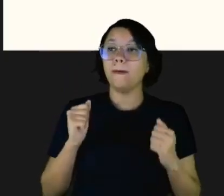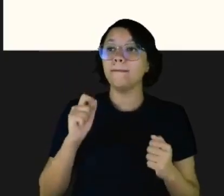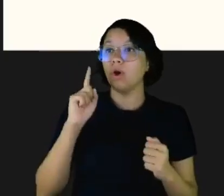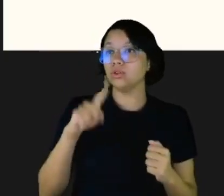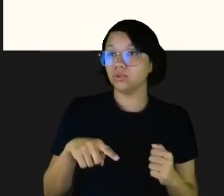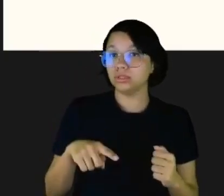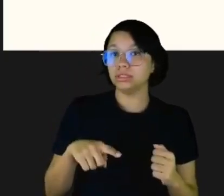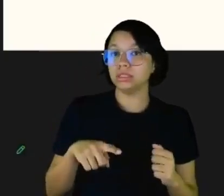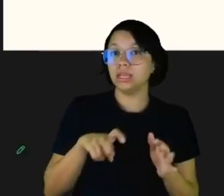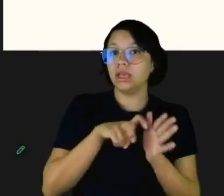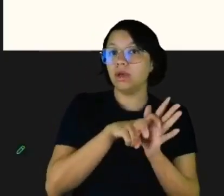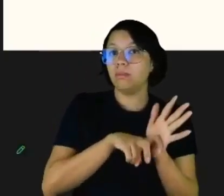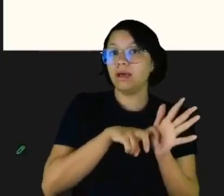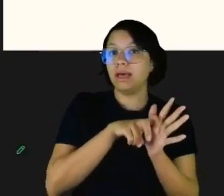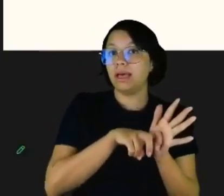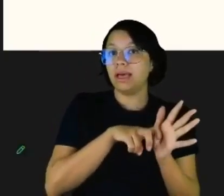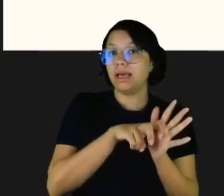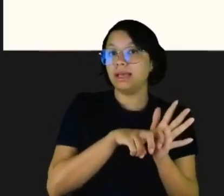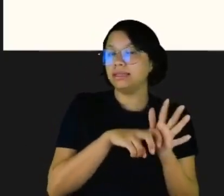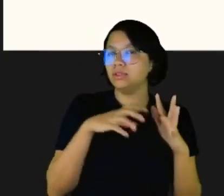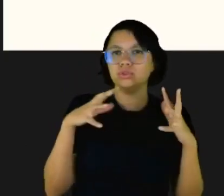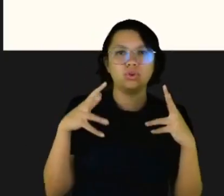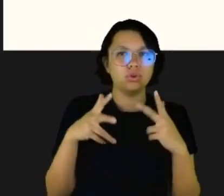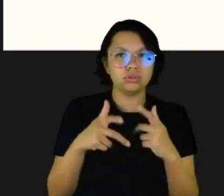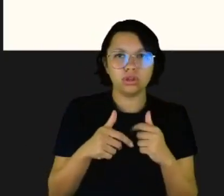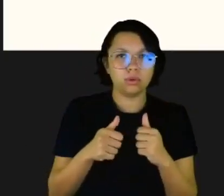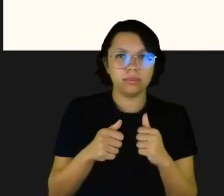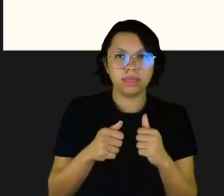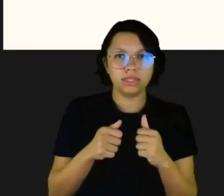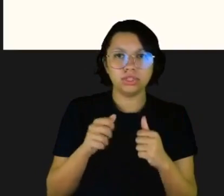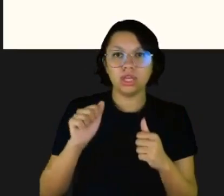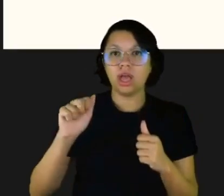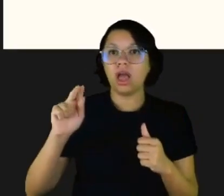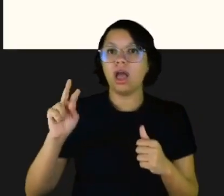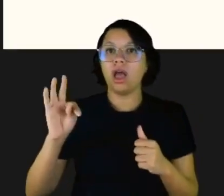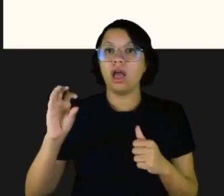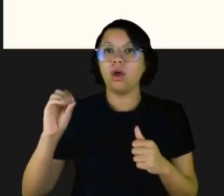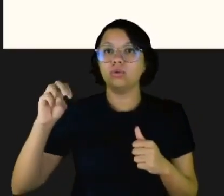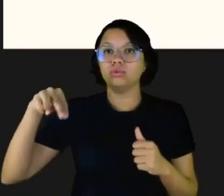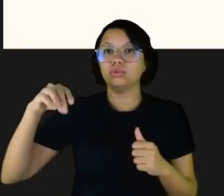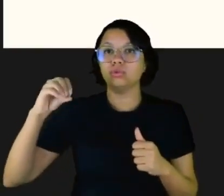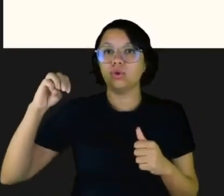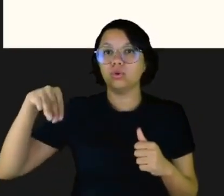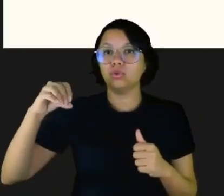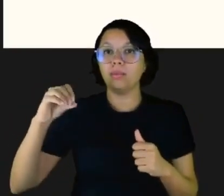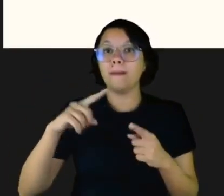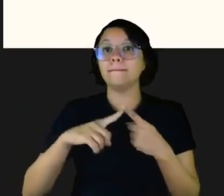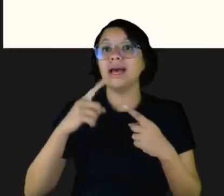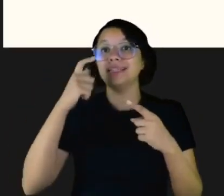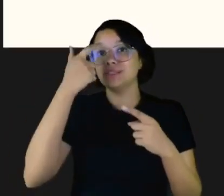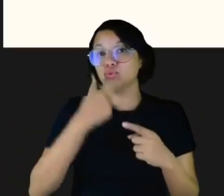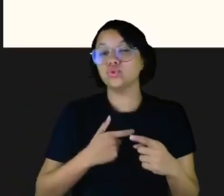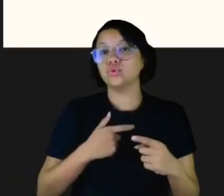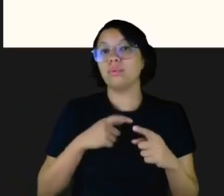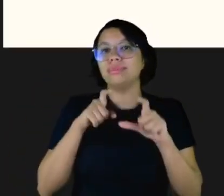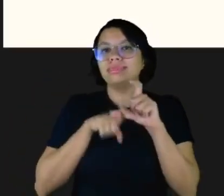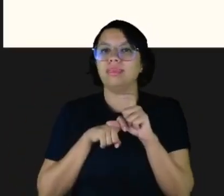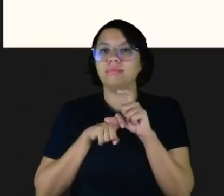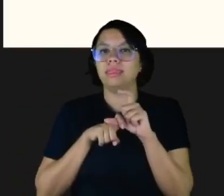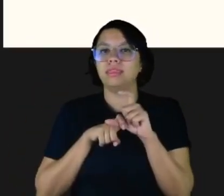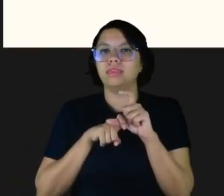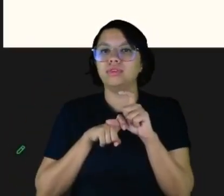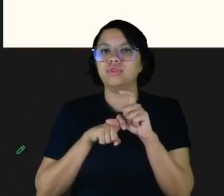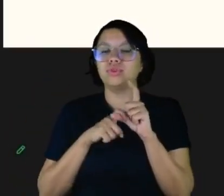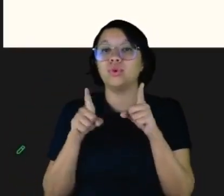uma cadeirante completamente autônoma, mas eu sou dependente, porque eu estou